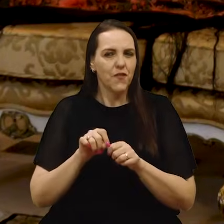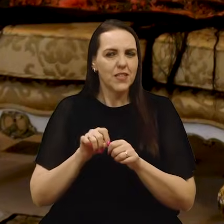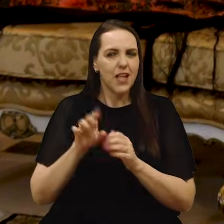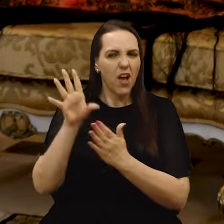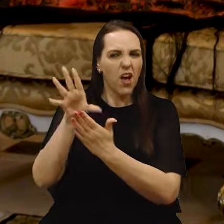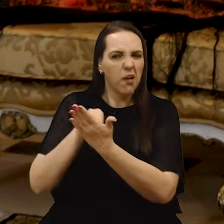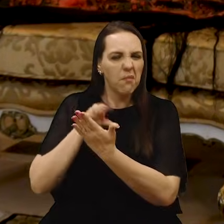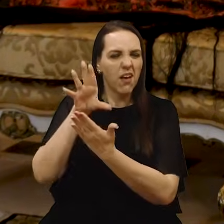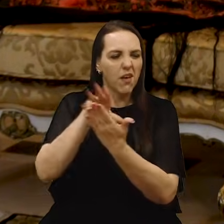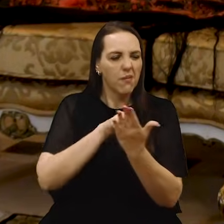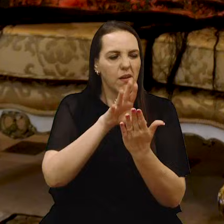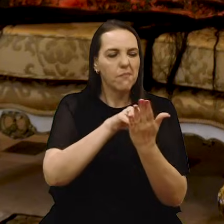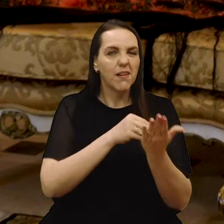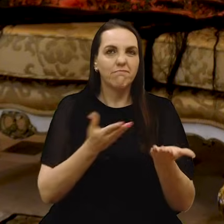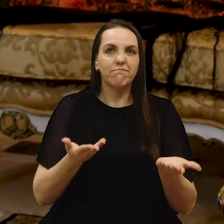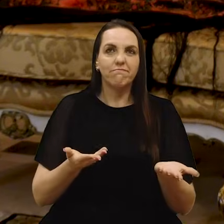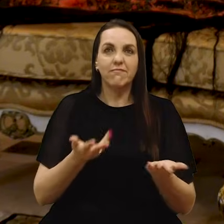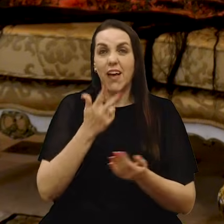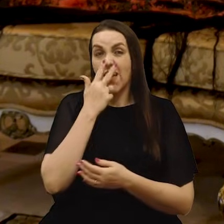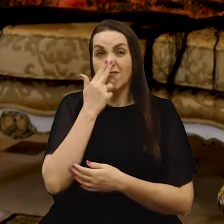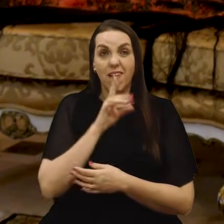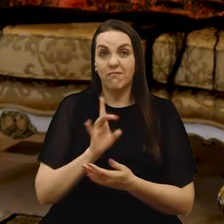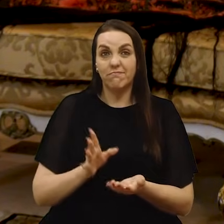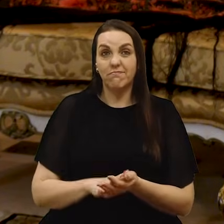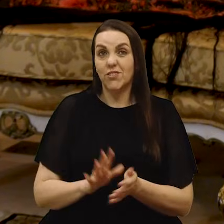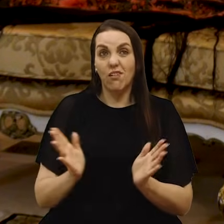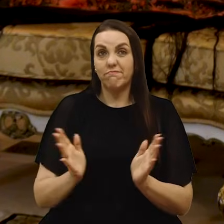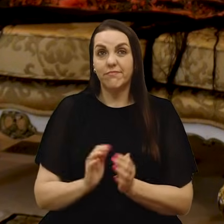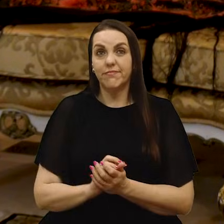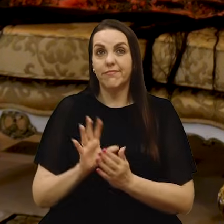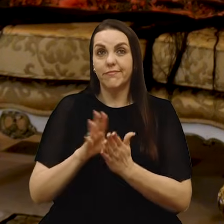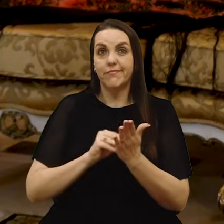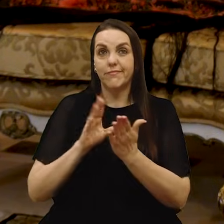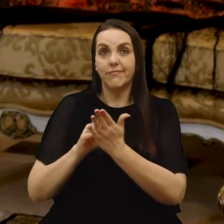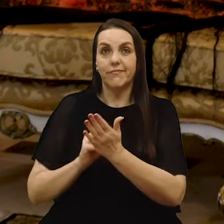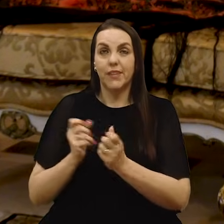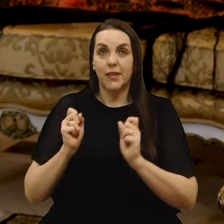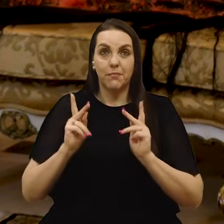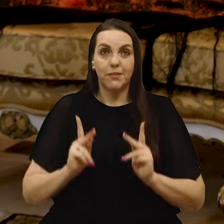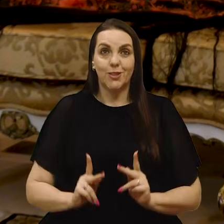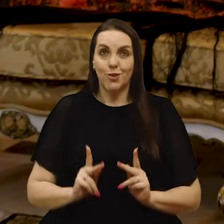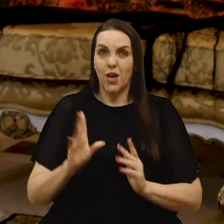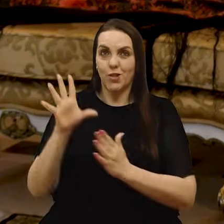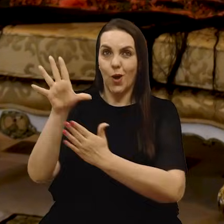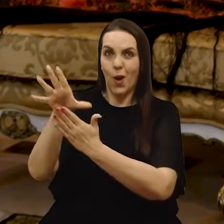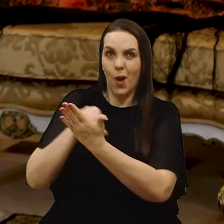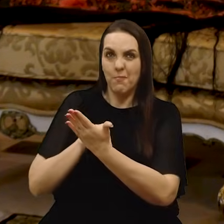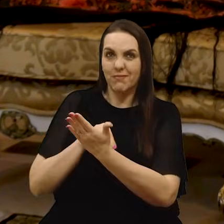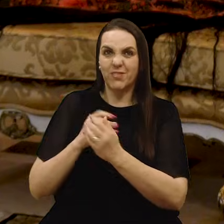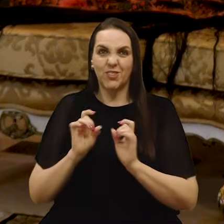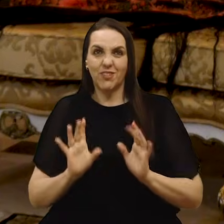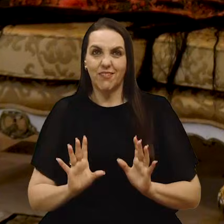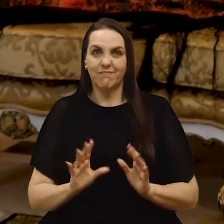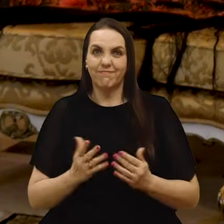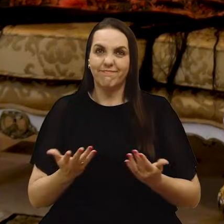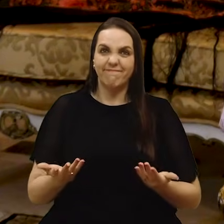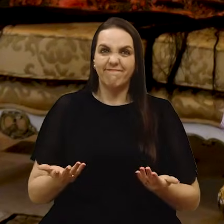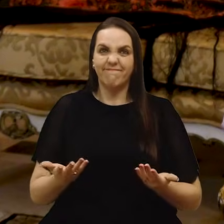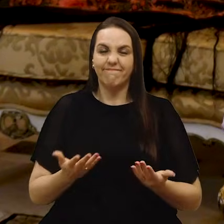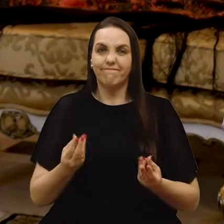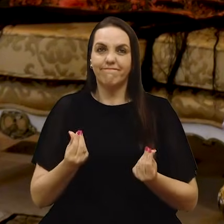se você fizer o que os outros fizeram, você vai ser um copiador. E o